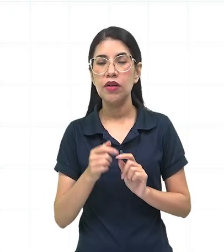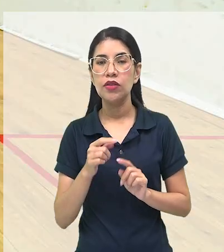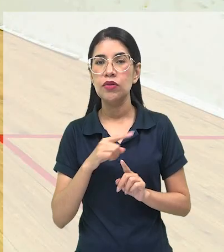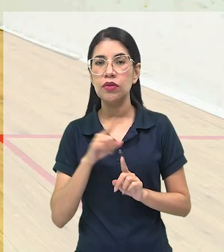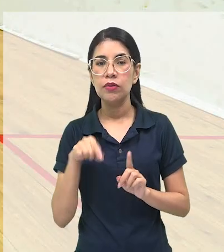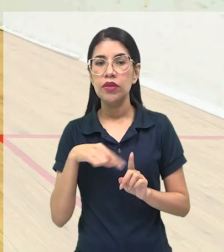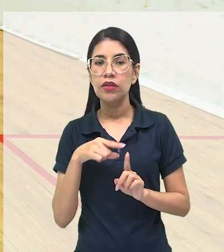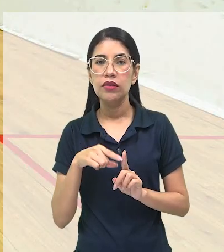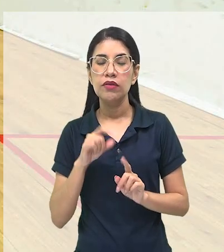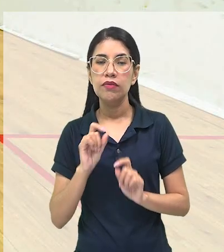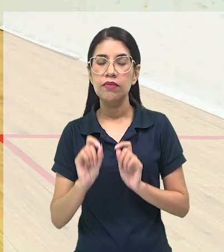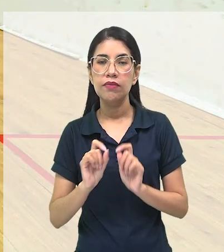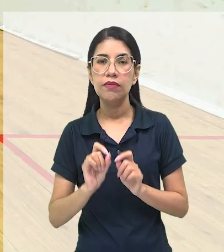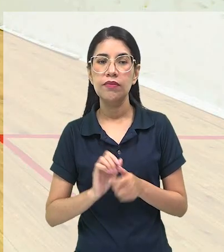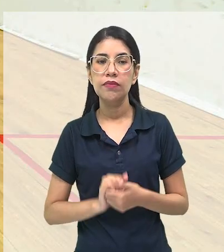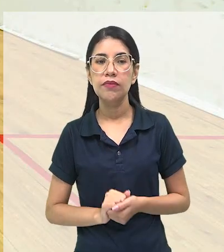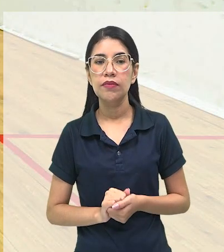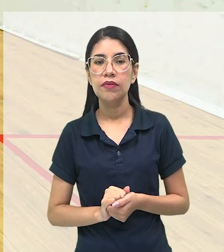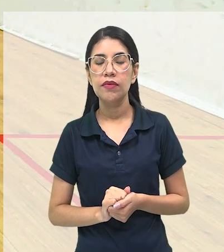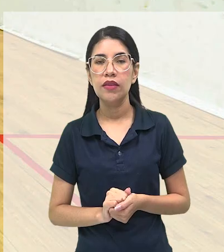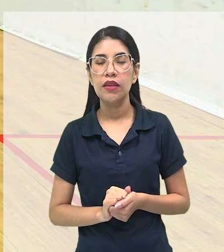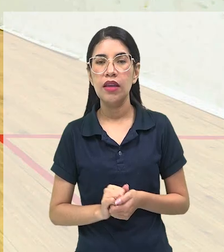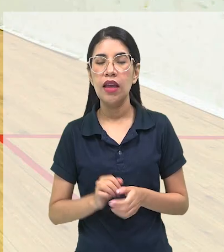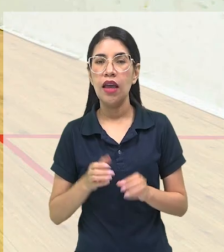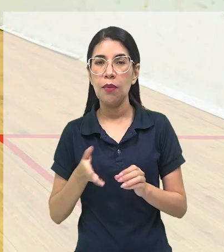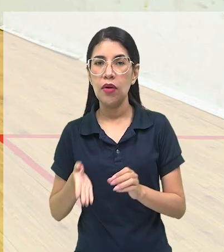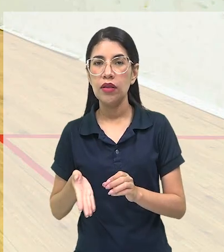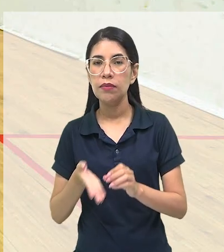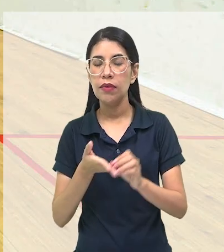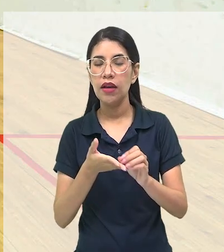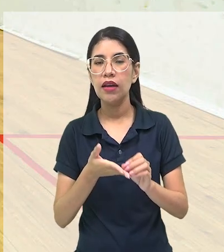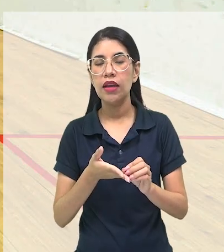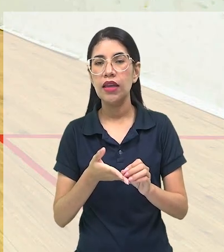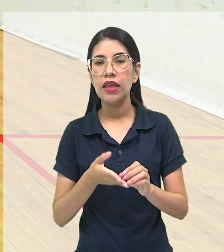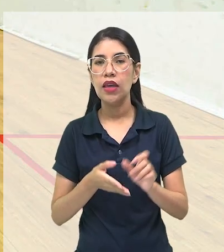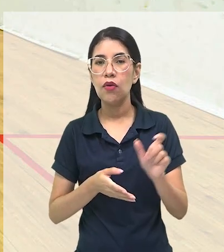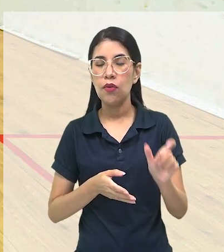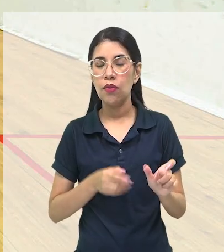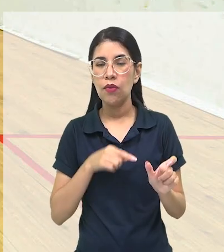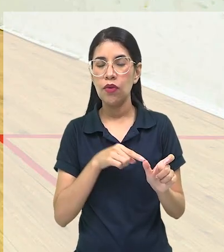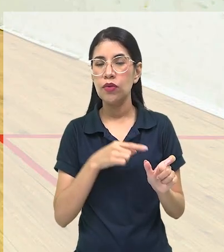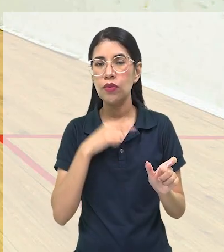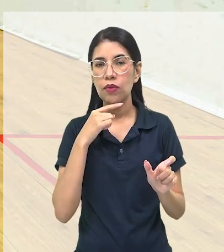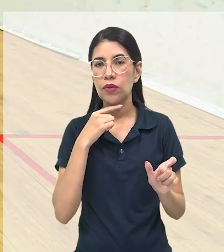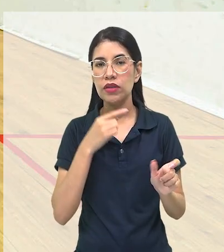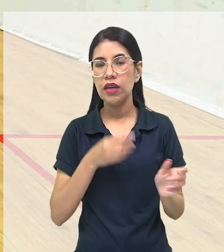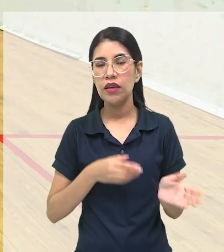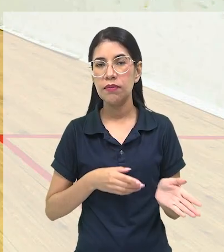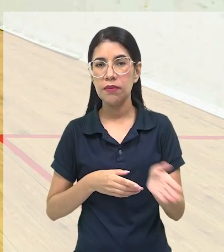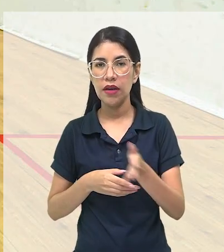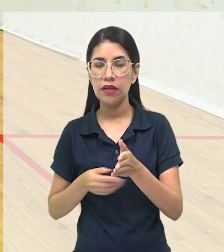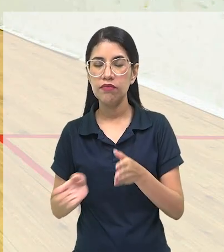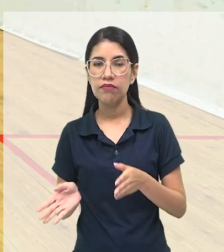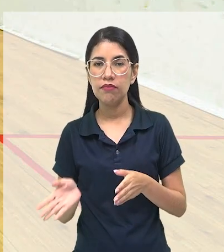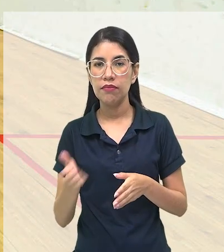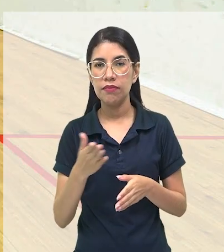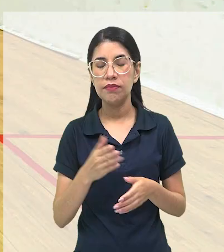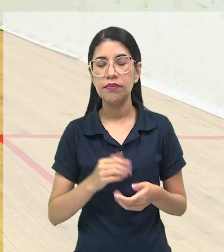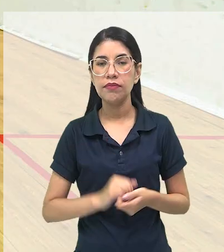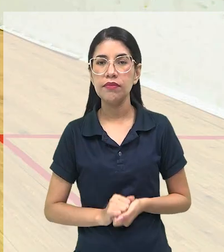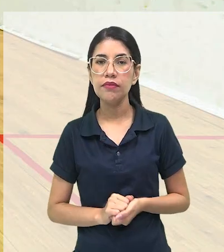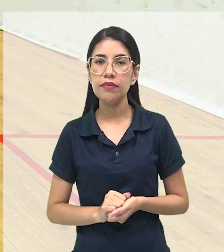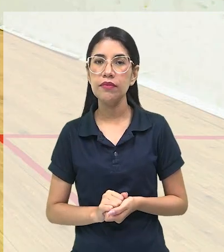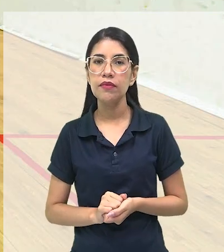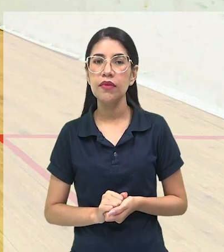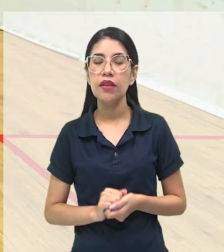o objetivo do jogo, é bater a bola de maneira que o adversário não consiga rebater ela de forma válida.